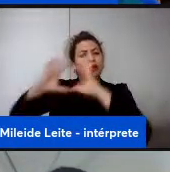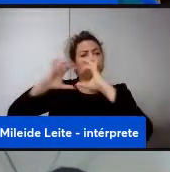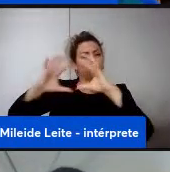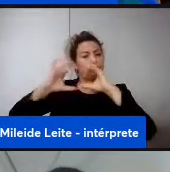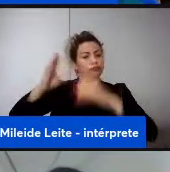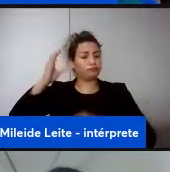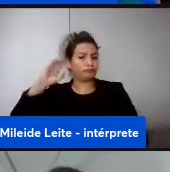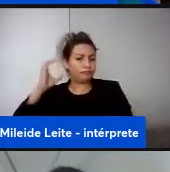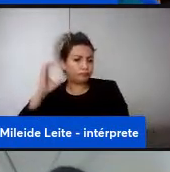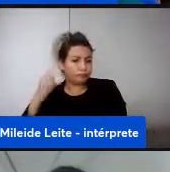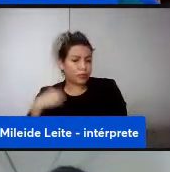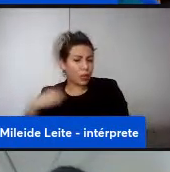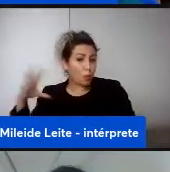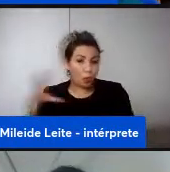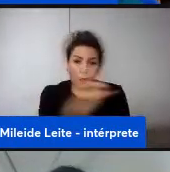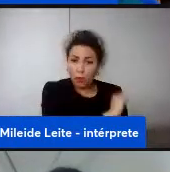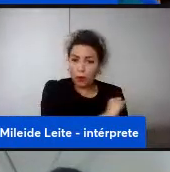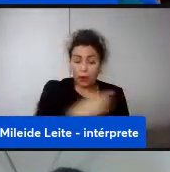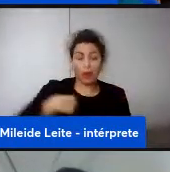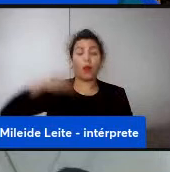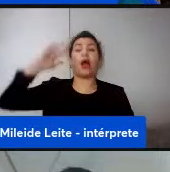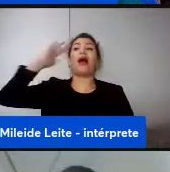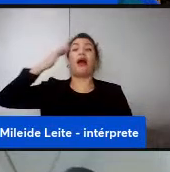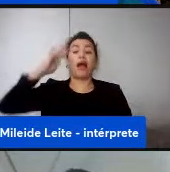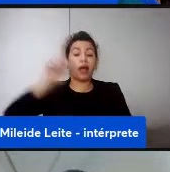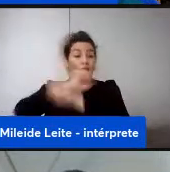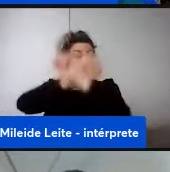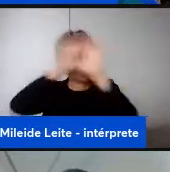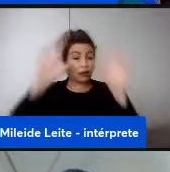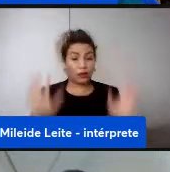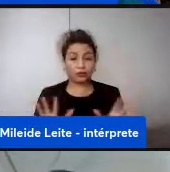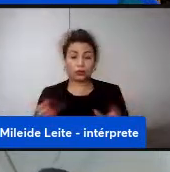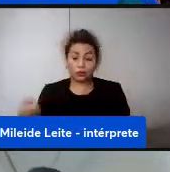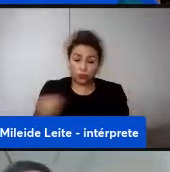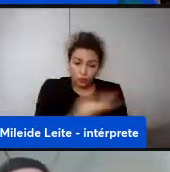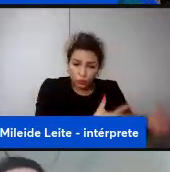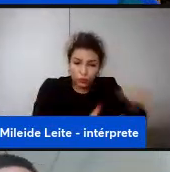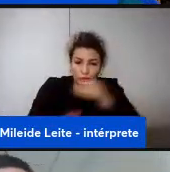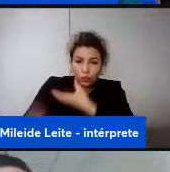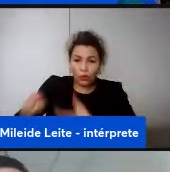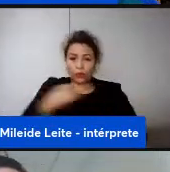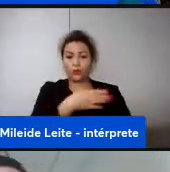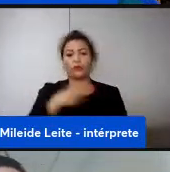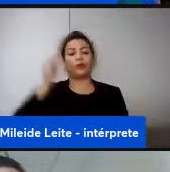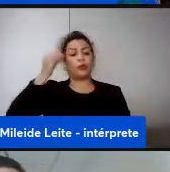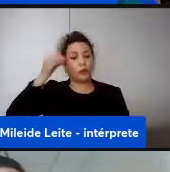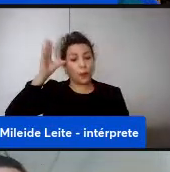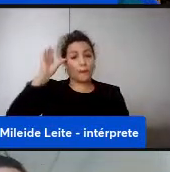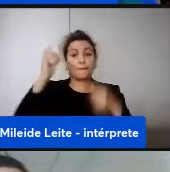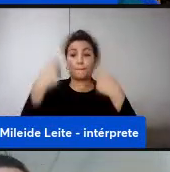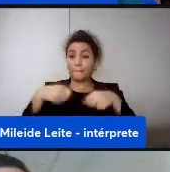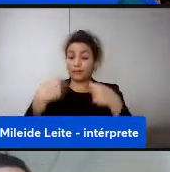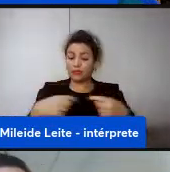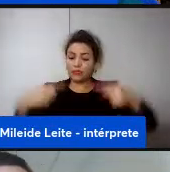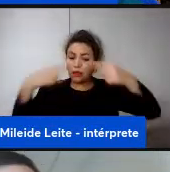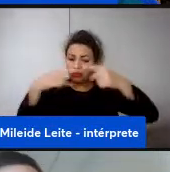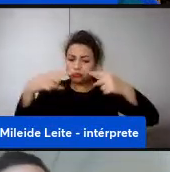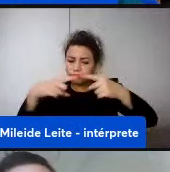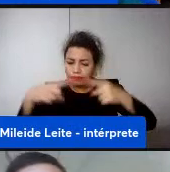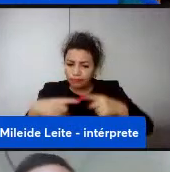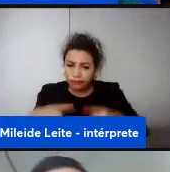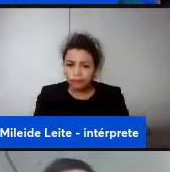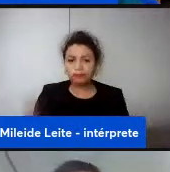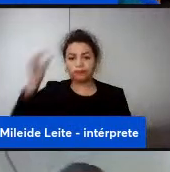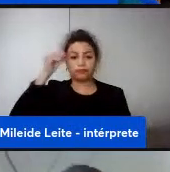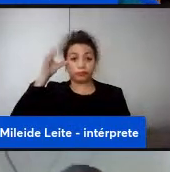eu imediatamente eu entendi que esses novos conhecimentos precisam dialogar com os conhecimentos